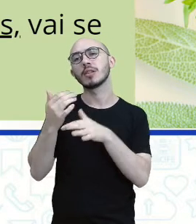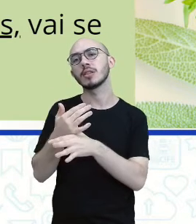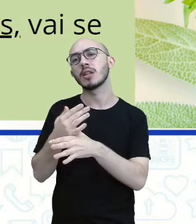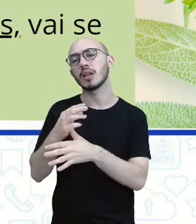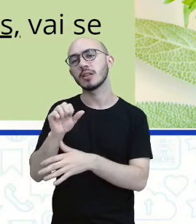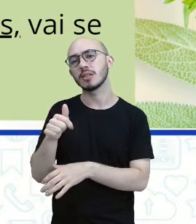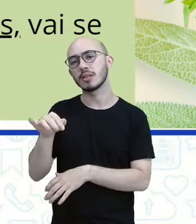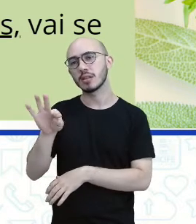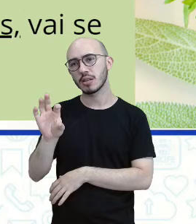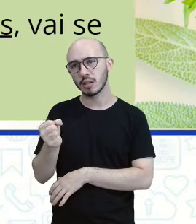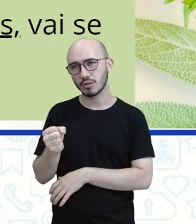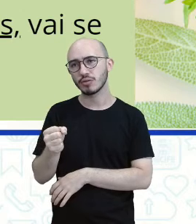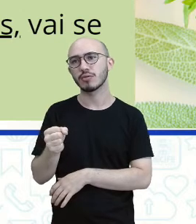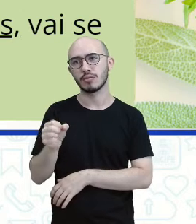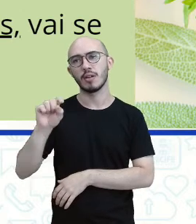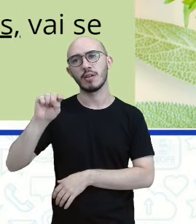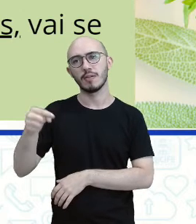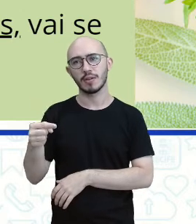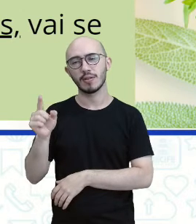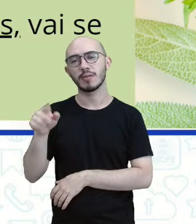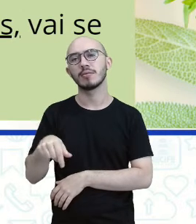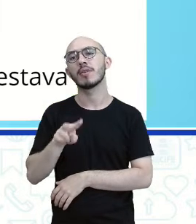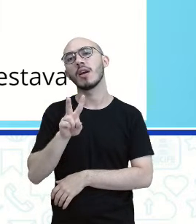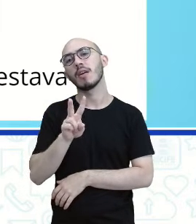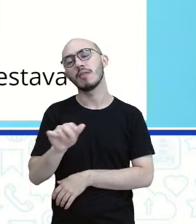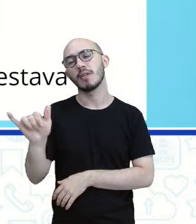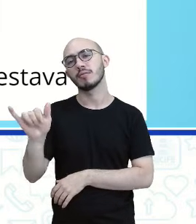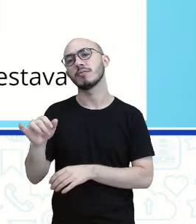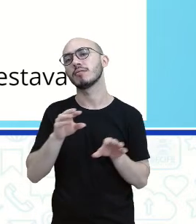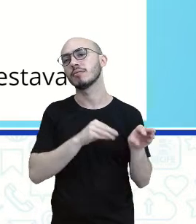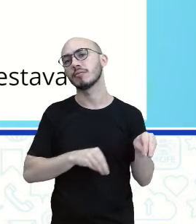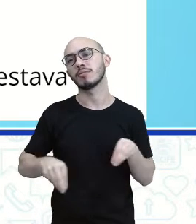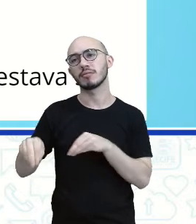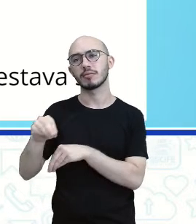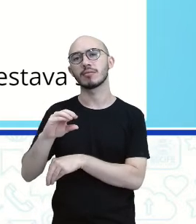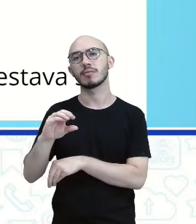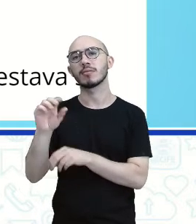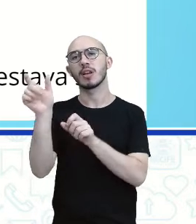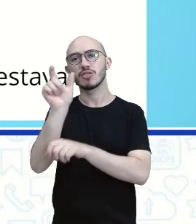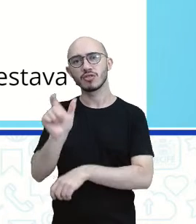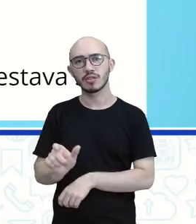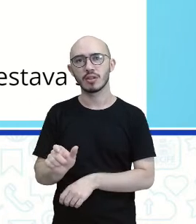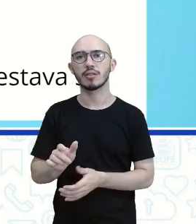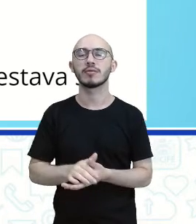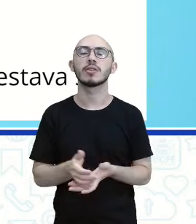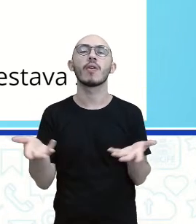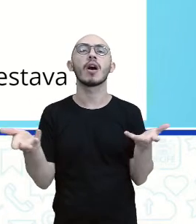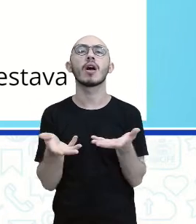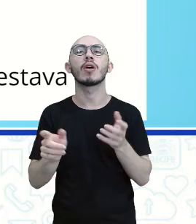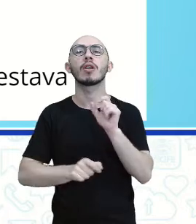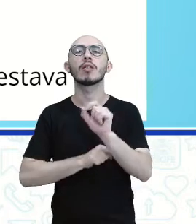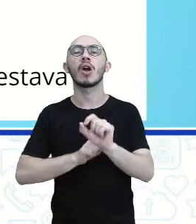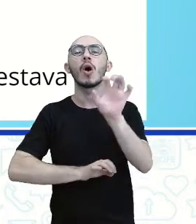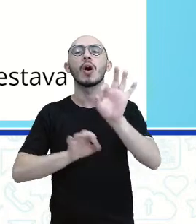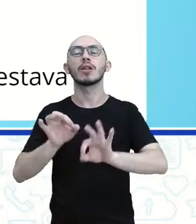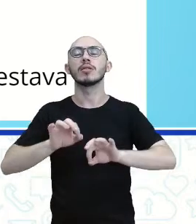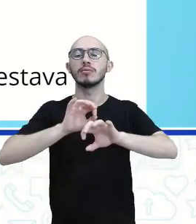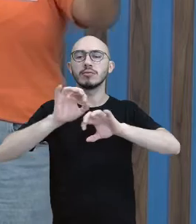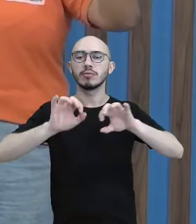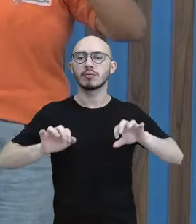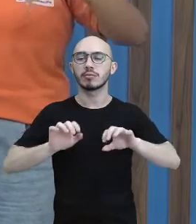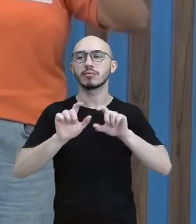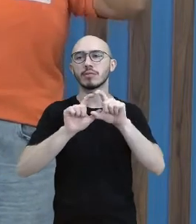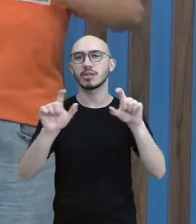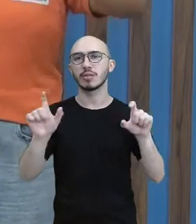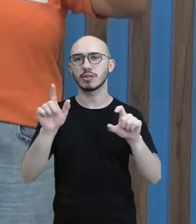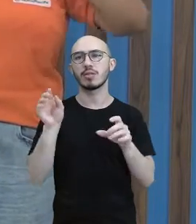caso, que é uma informação extra. Então, ó, entre vírgulas. Separar expressões explicativas, que é quando a gente vai explicar